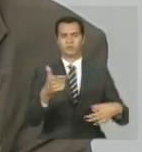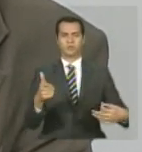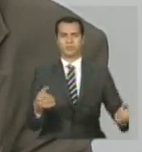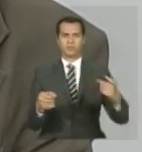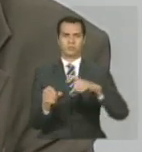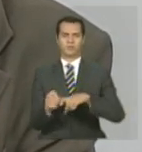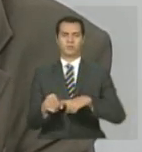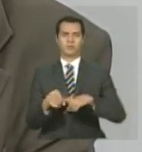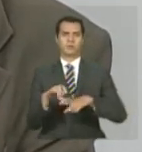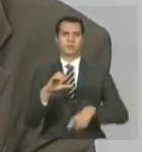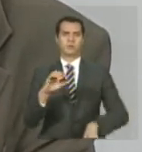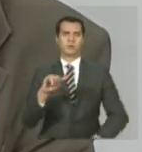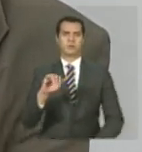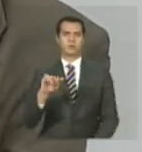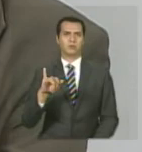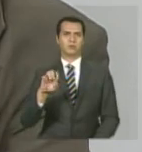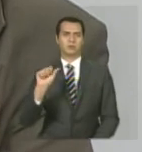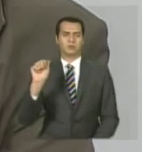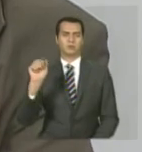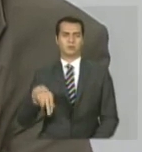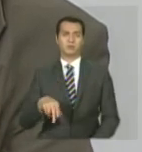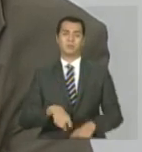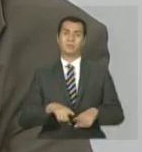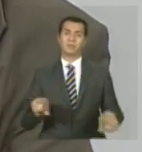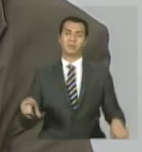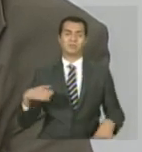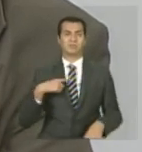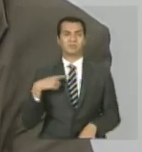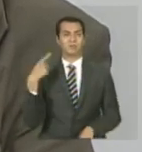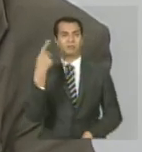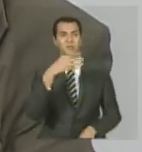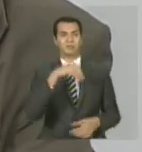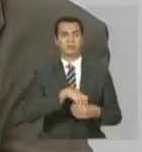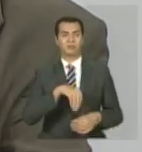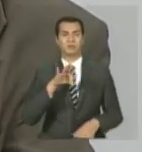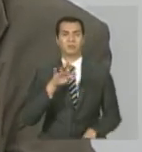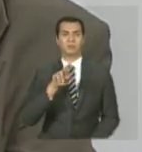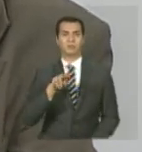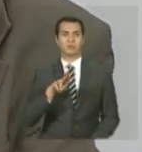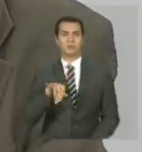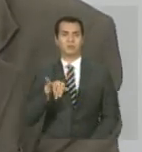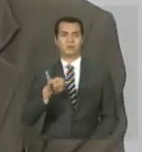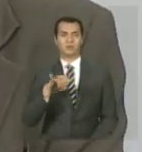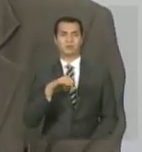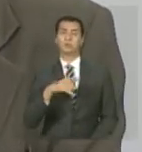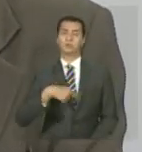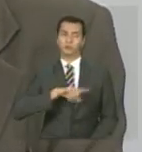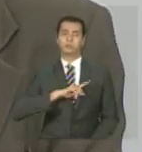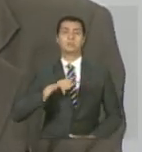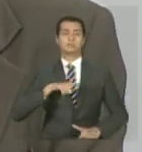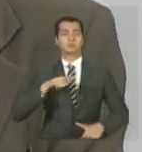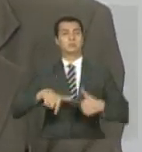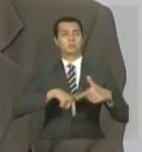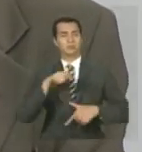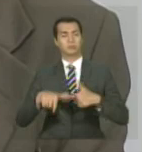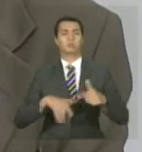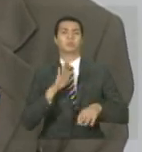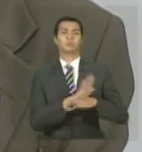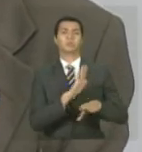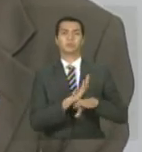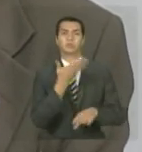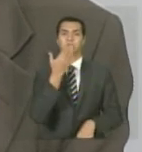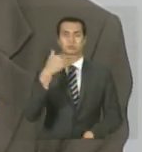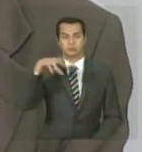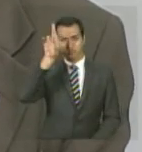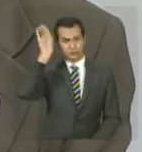da Câmara Interministerial. Entretanto, você tem ali a FUNAI. E nós temos ações de alimentação indígena. Portanto, ali